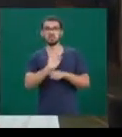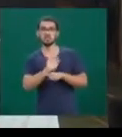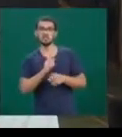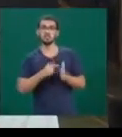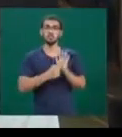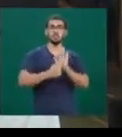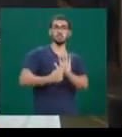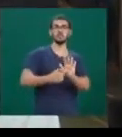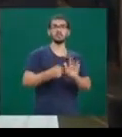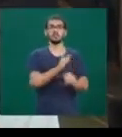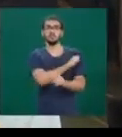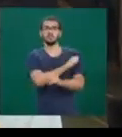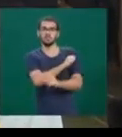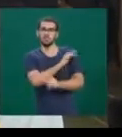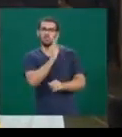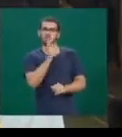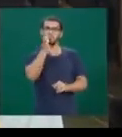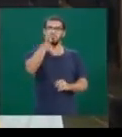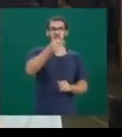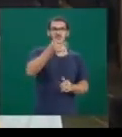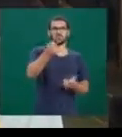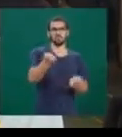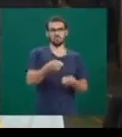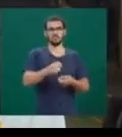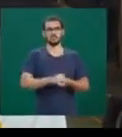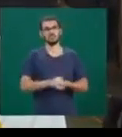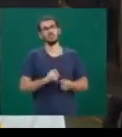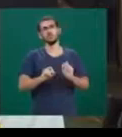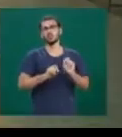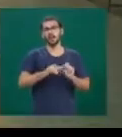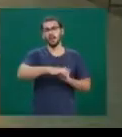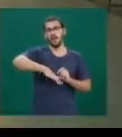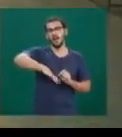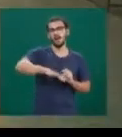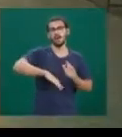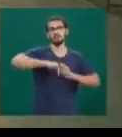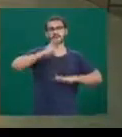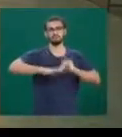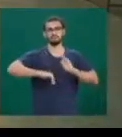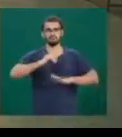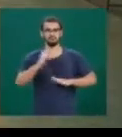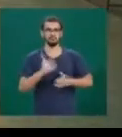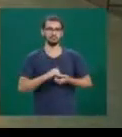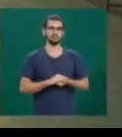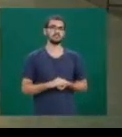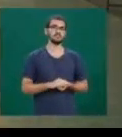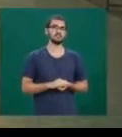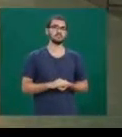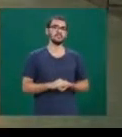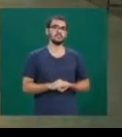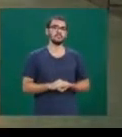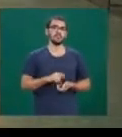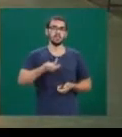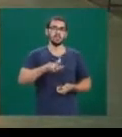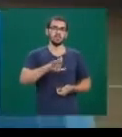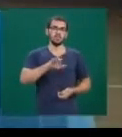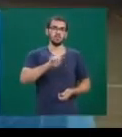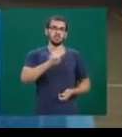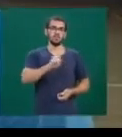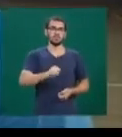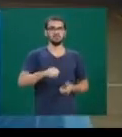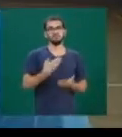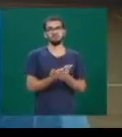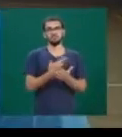nossos alunos, futuros profissionais, que eles têm uma nova área de atuação. Lucas é estudante do curso de Educação Física da UFO